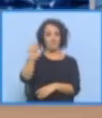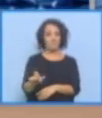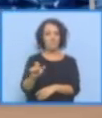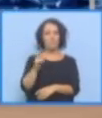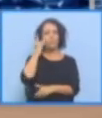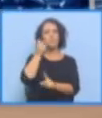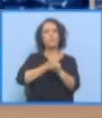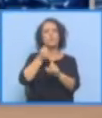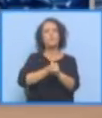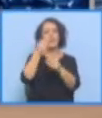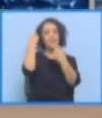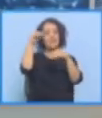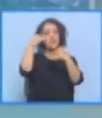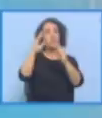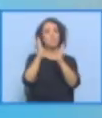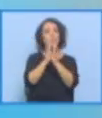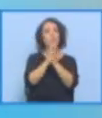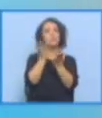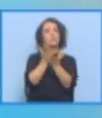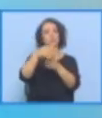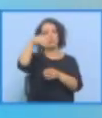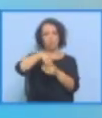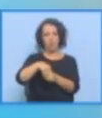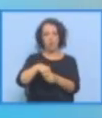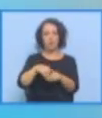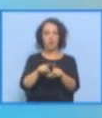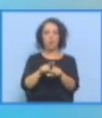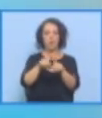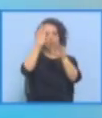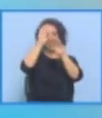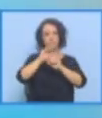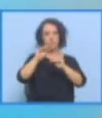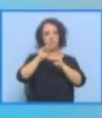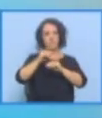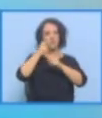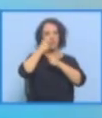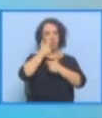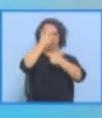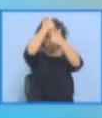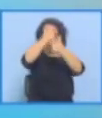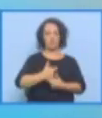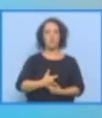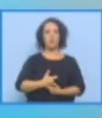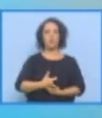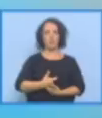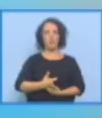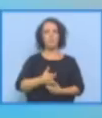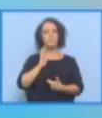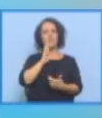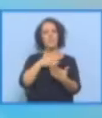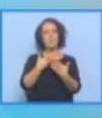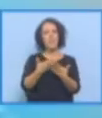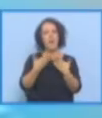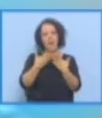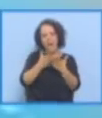religioso escolar foi que a formação integral da pessoa também tinha que contemplar esta abertura à